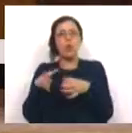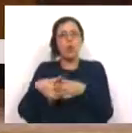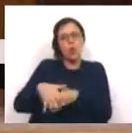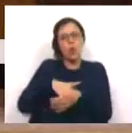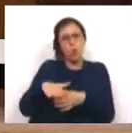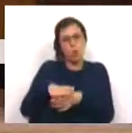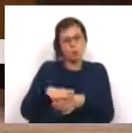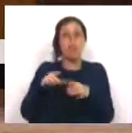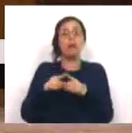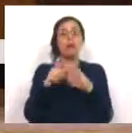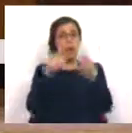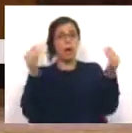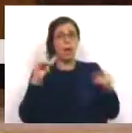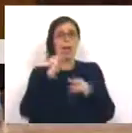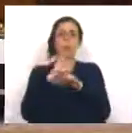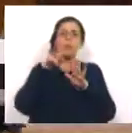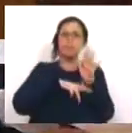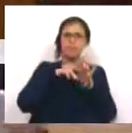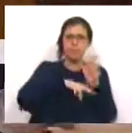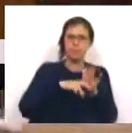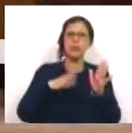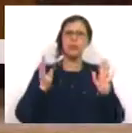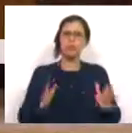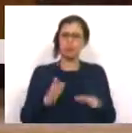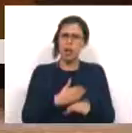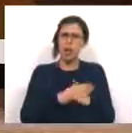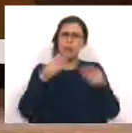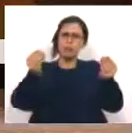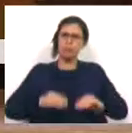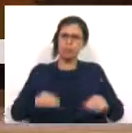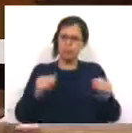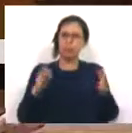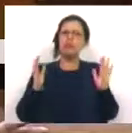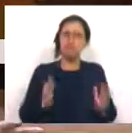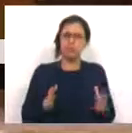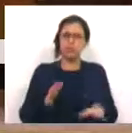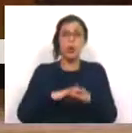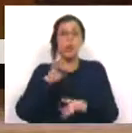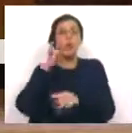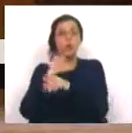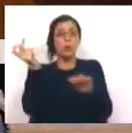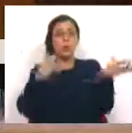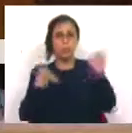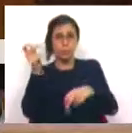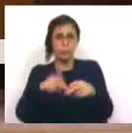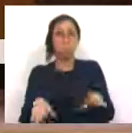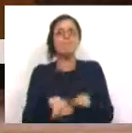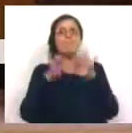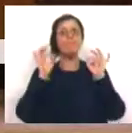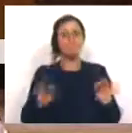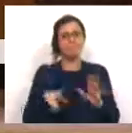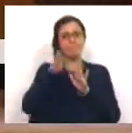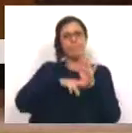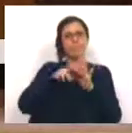concelhos, bem como tantos outros relatórios já previamente elaborados a propósito de outras ocorrências, assim como